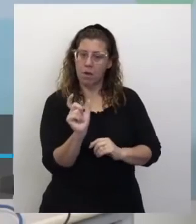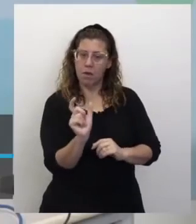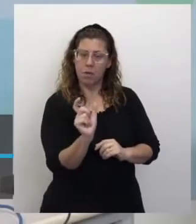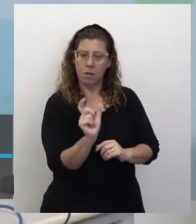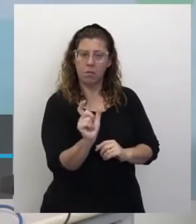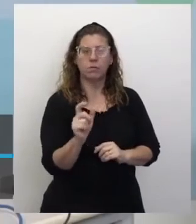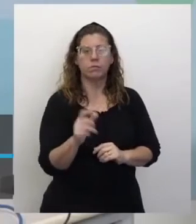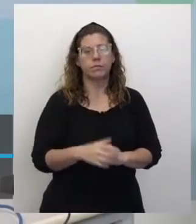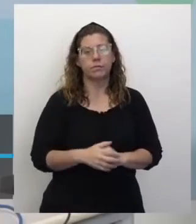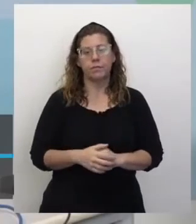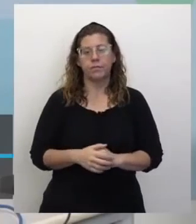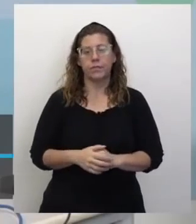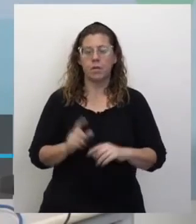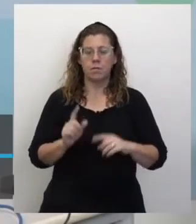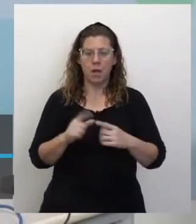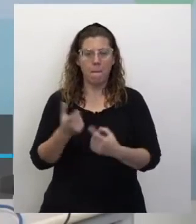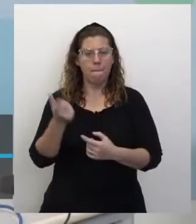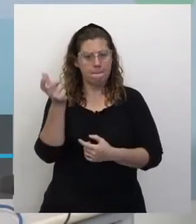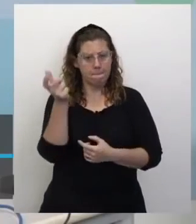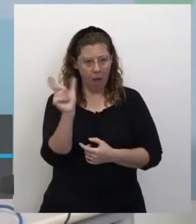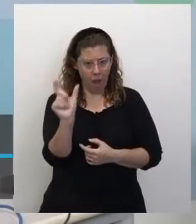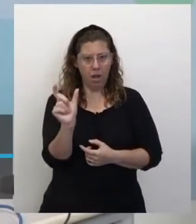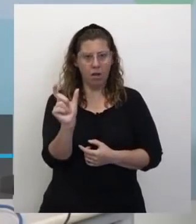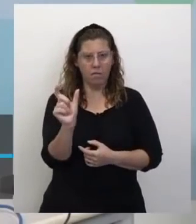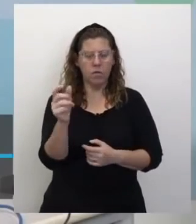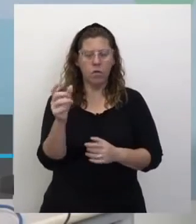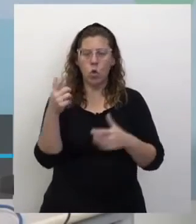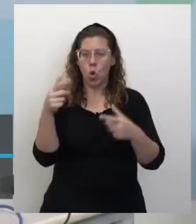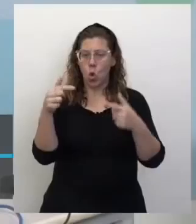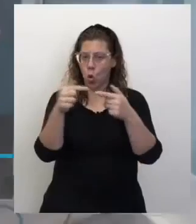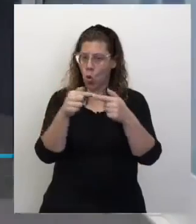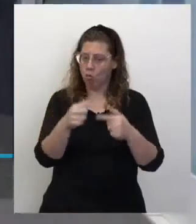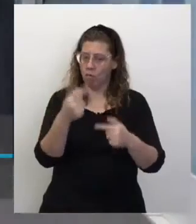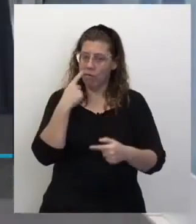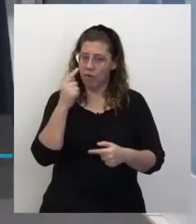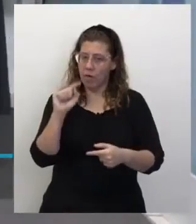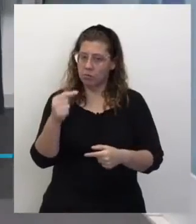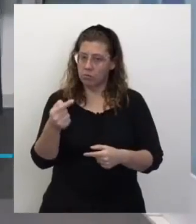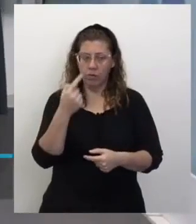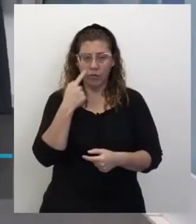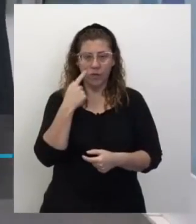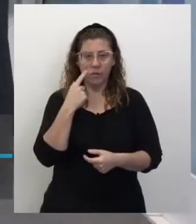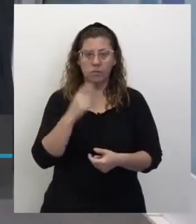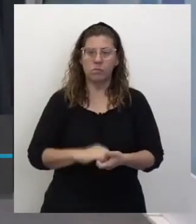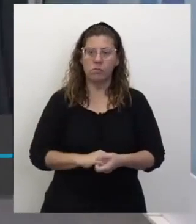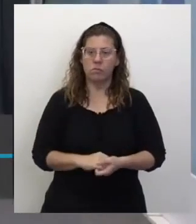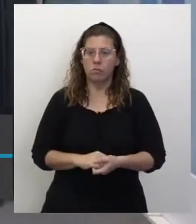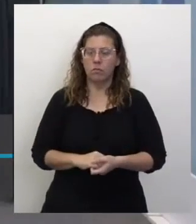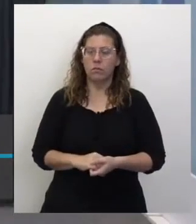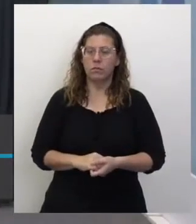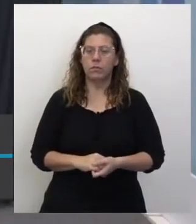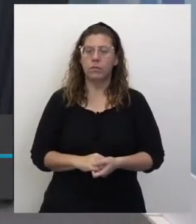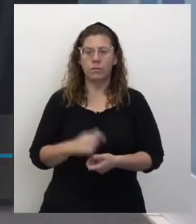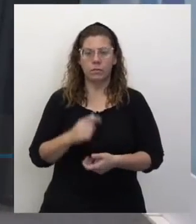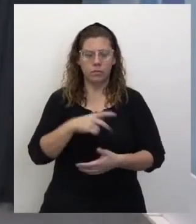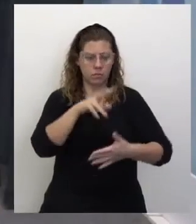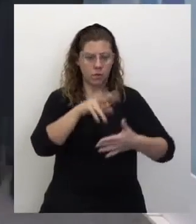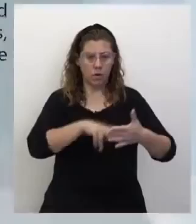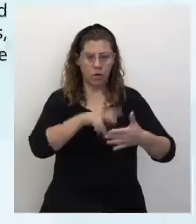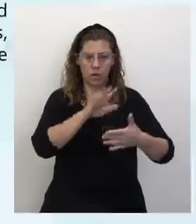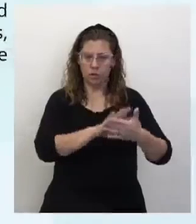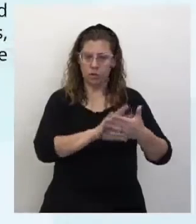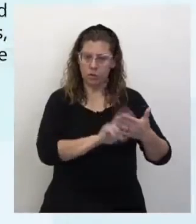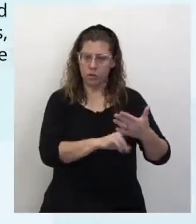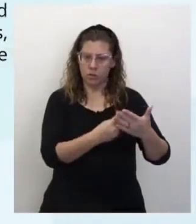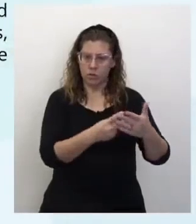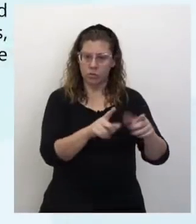pra gente. Mas as palavras que conectam, a gente vai ver daqui a pouco, né, Ed? É isso aí. Então vamos dar uma olhadinha aqui. Olha só, a gente tem aqui, a gente vai fazer a leitura, já vamos fazer a tradução também, né,